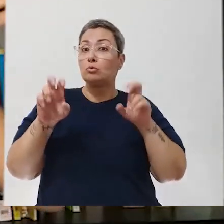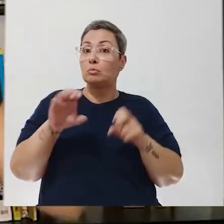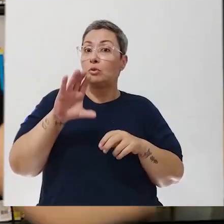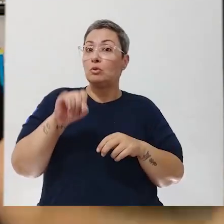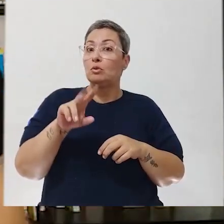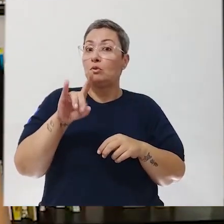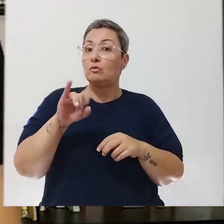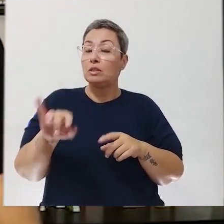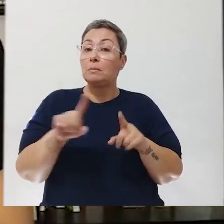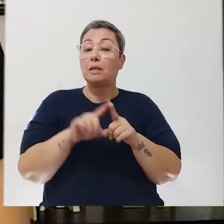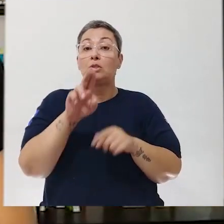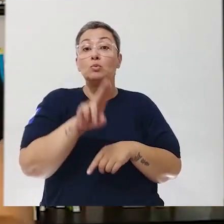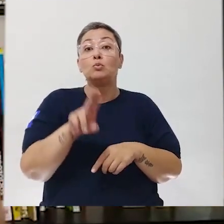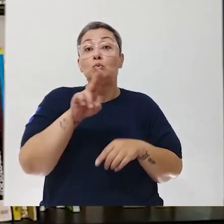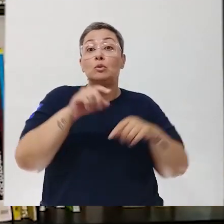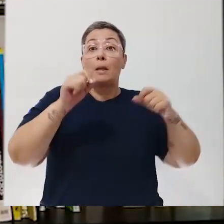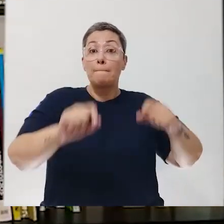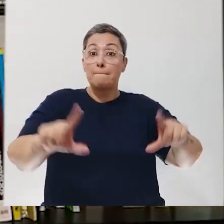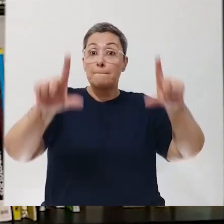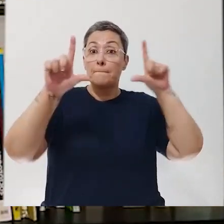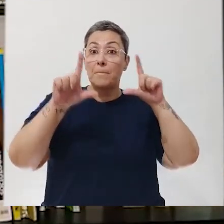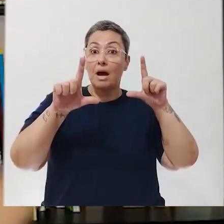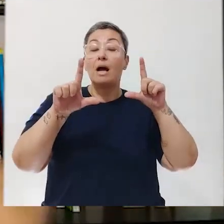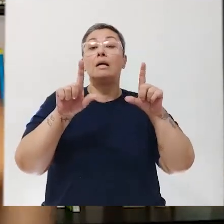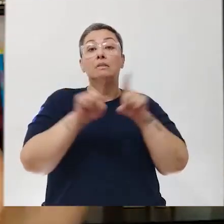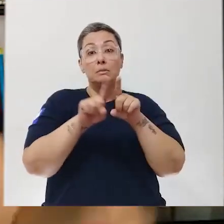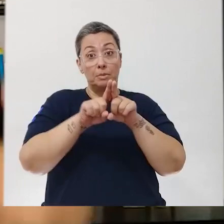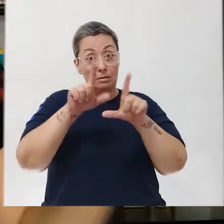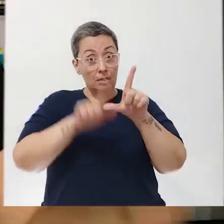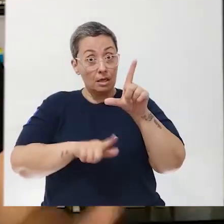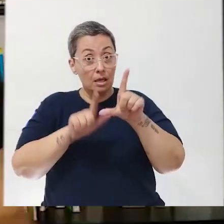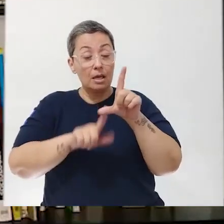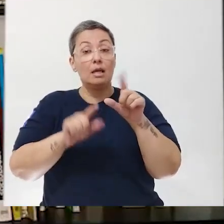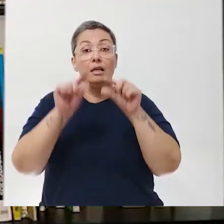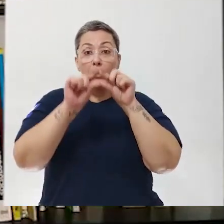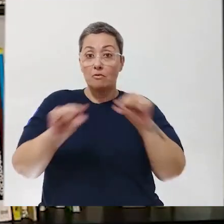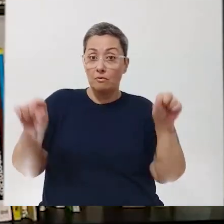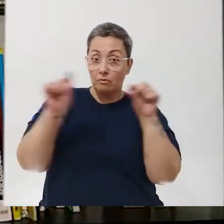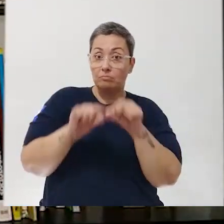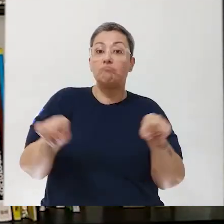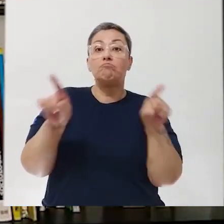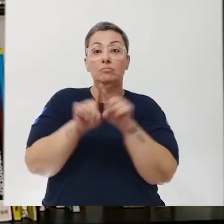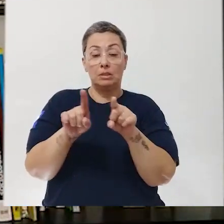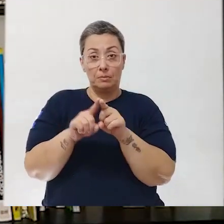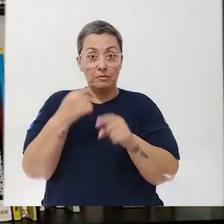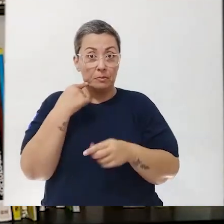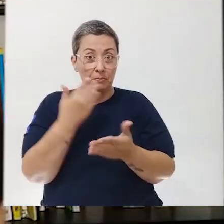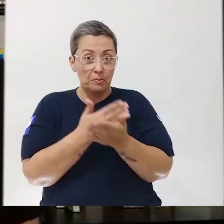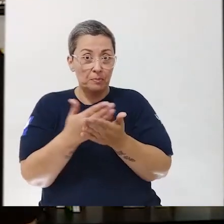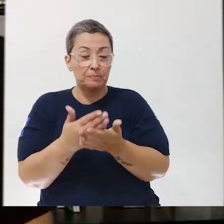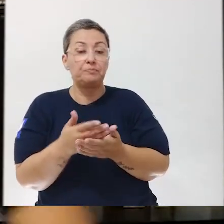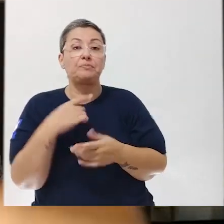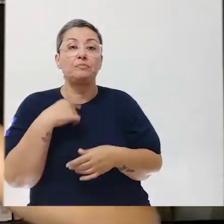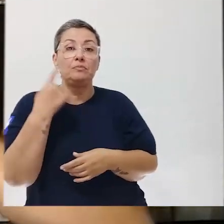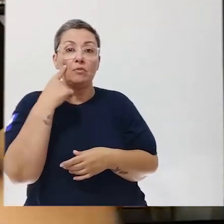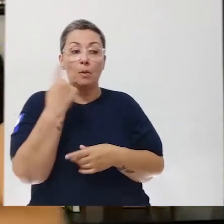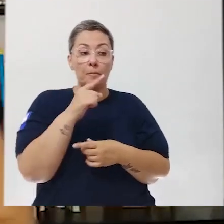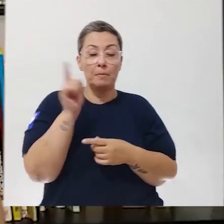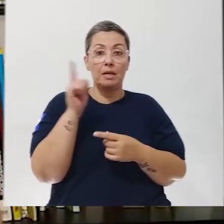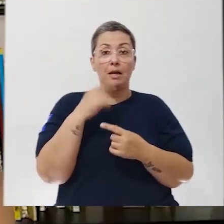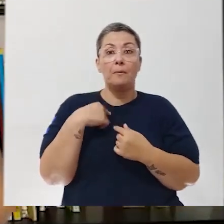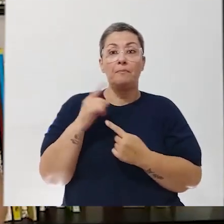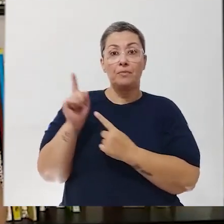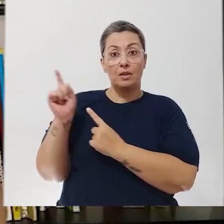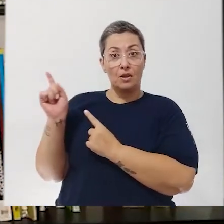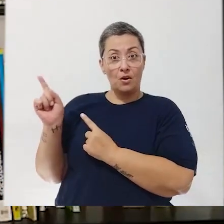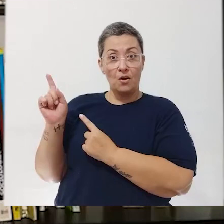elas utilizam imagens e também as letras. Além das letras e das frases, utilizam as imagens. Vamos começar? Olha essa primeira